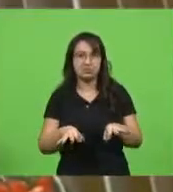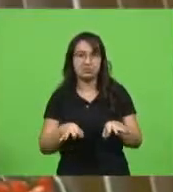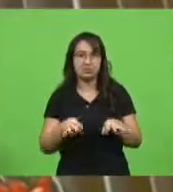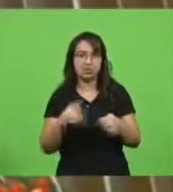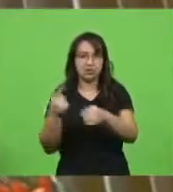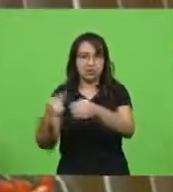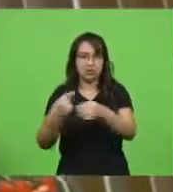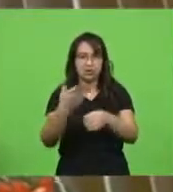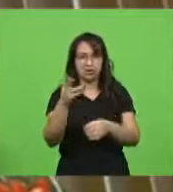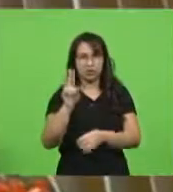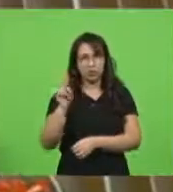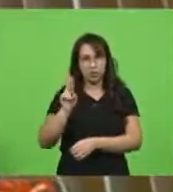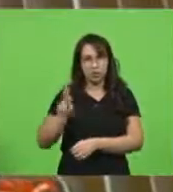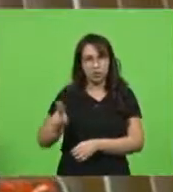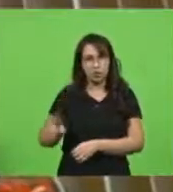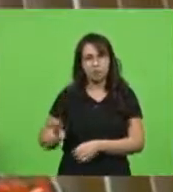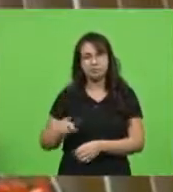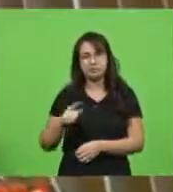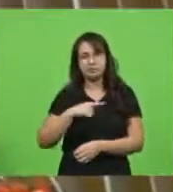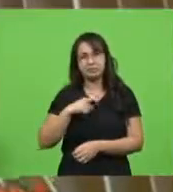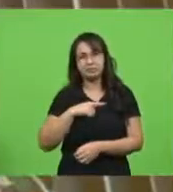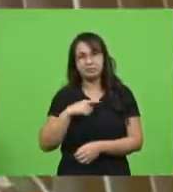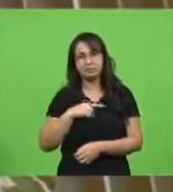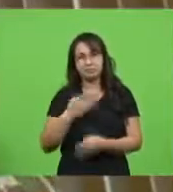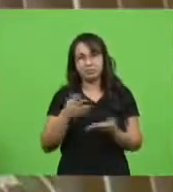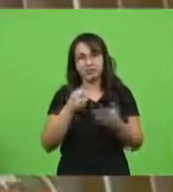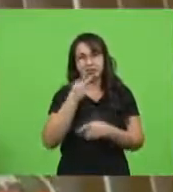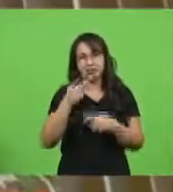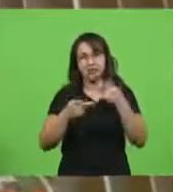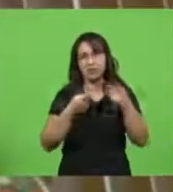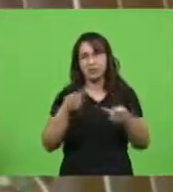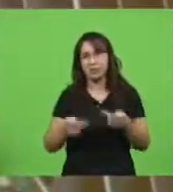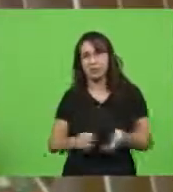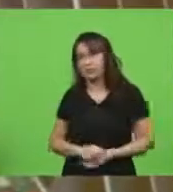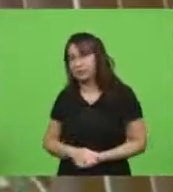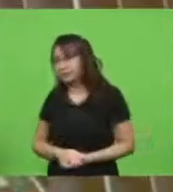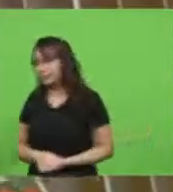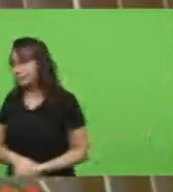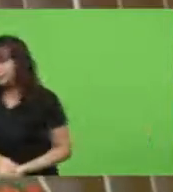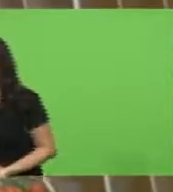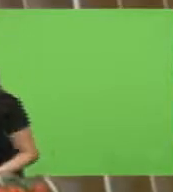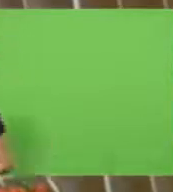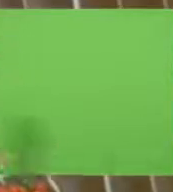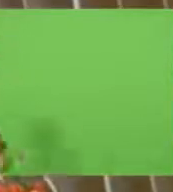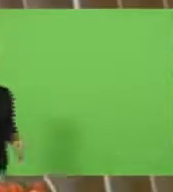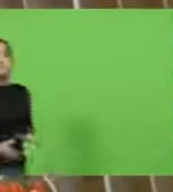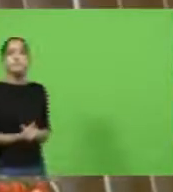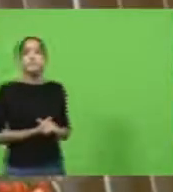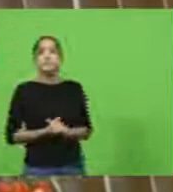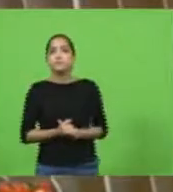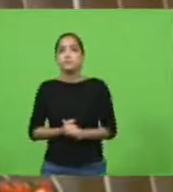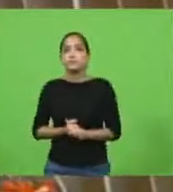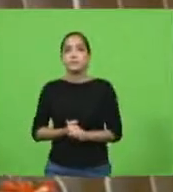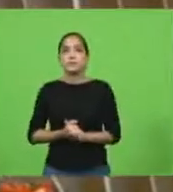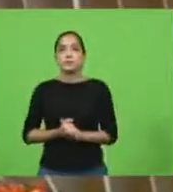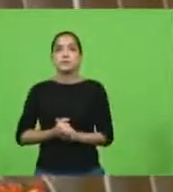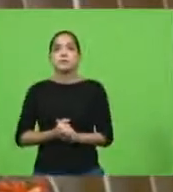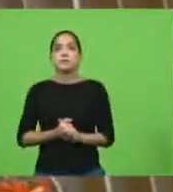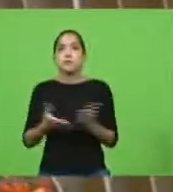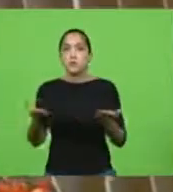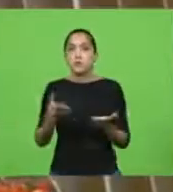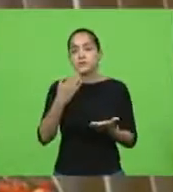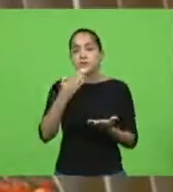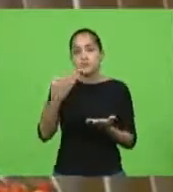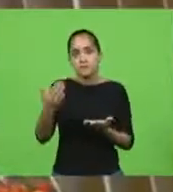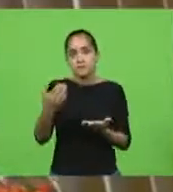Norte, Ponte Alto do Sul, né? Que o senhor citou. Então, pelo menos, um incremento de um policial militar vai ter. Com relação a essa demanda de São